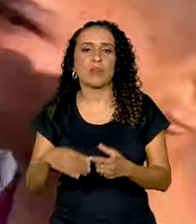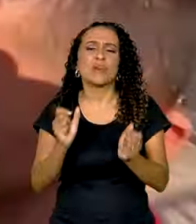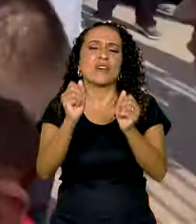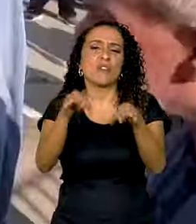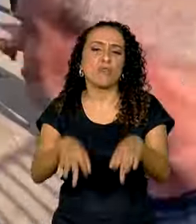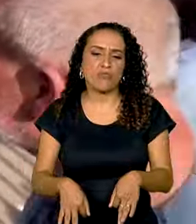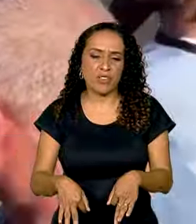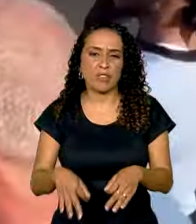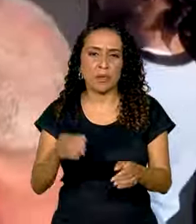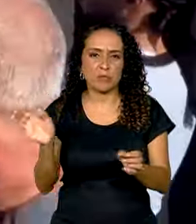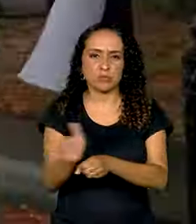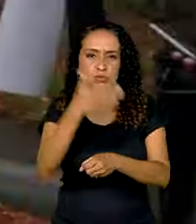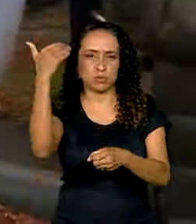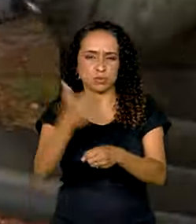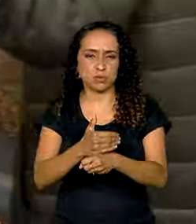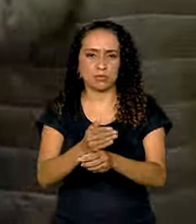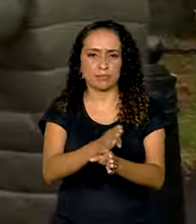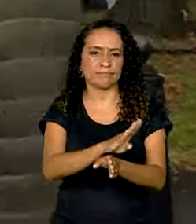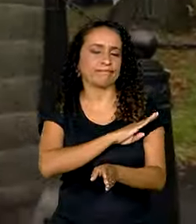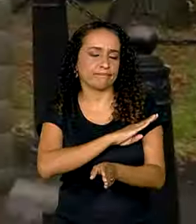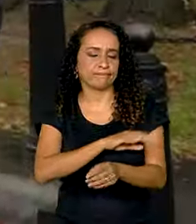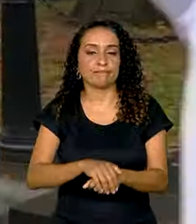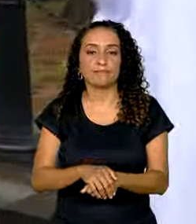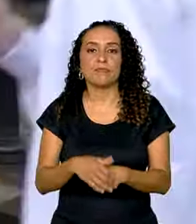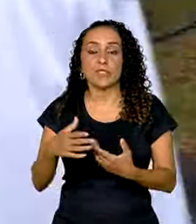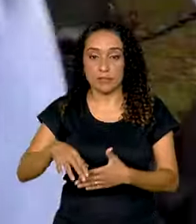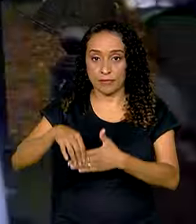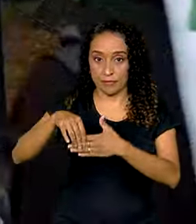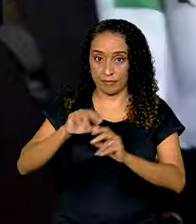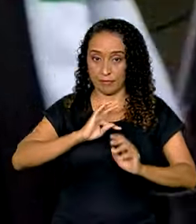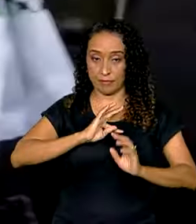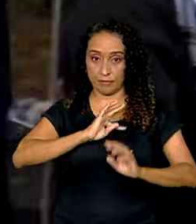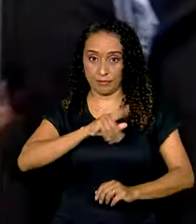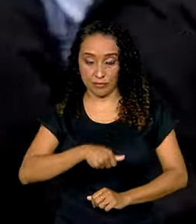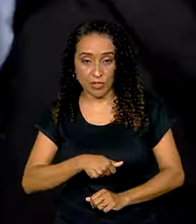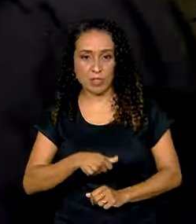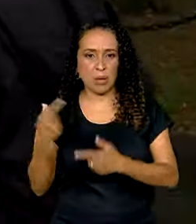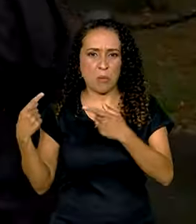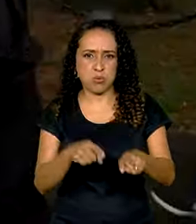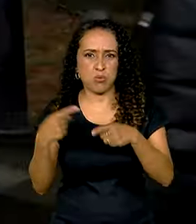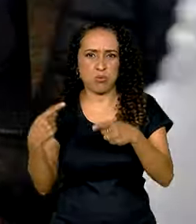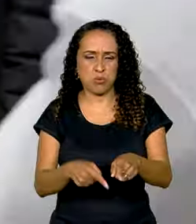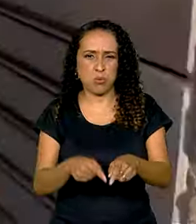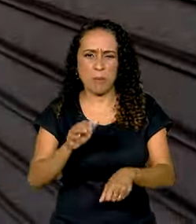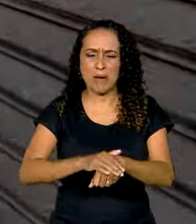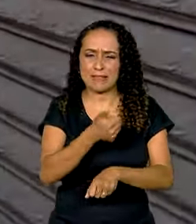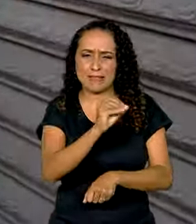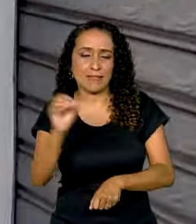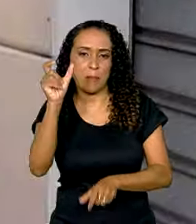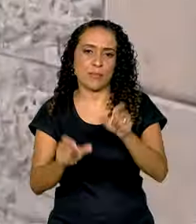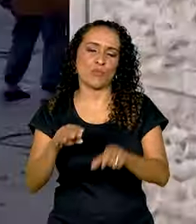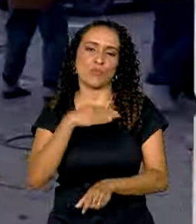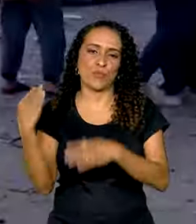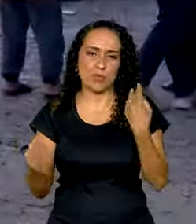fim do genocídio em Gaza. Segundo a autoridade palestina, o ataque deixou pelo menos 100 mortos e mais